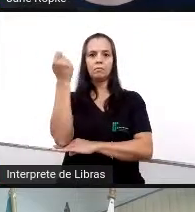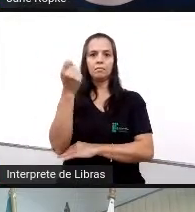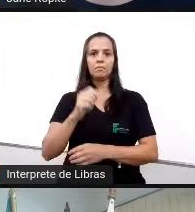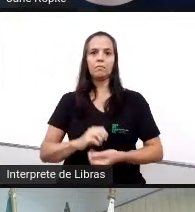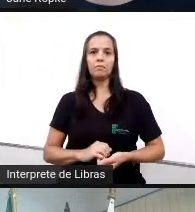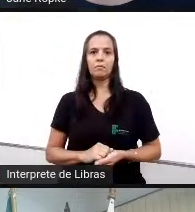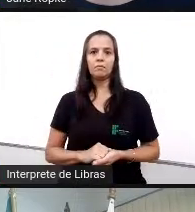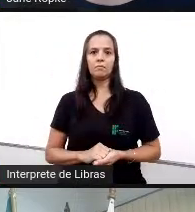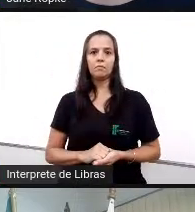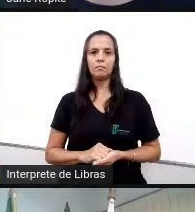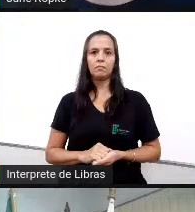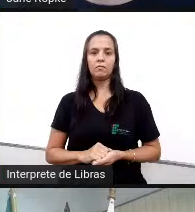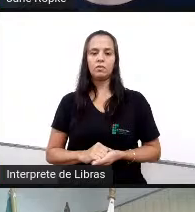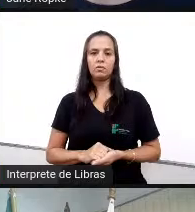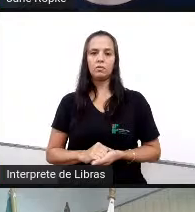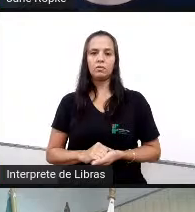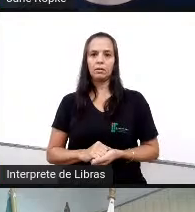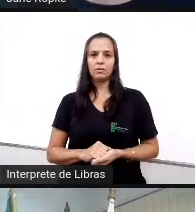Sul.